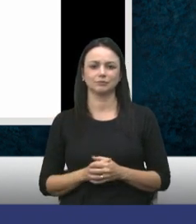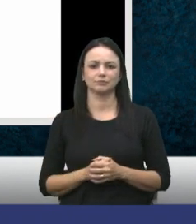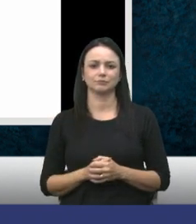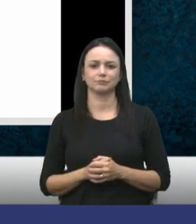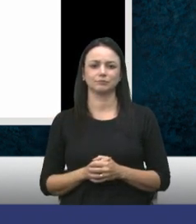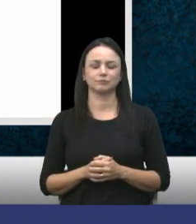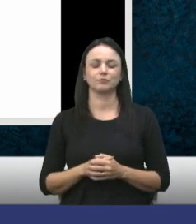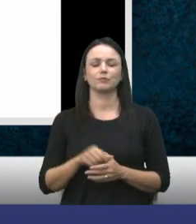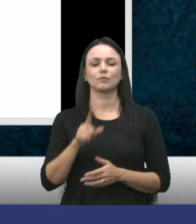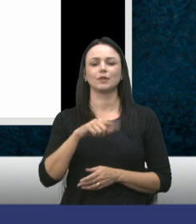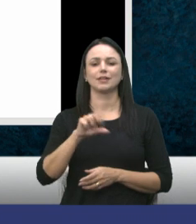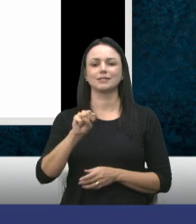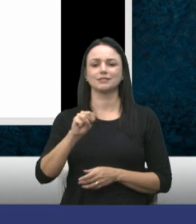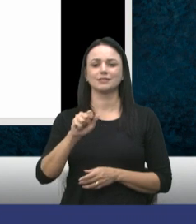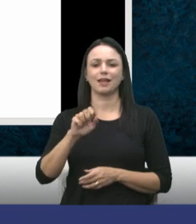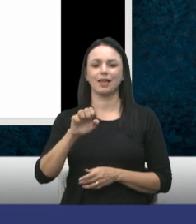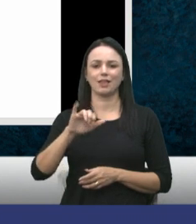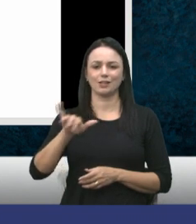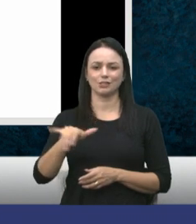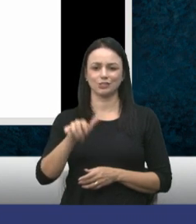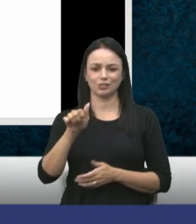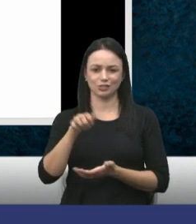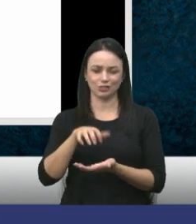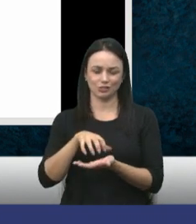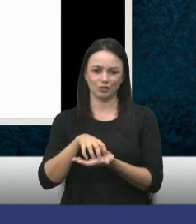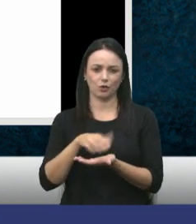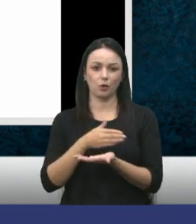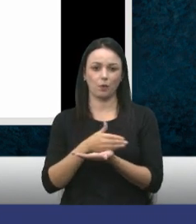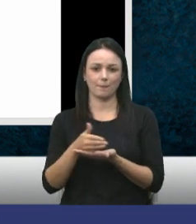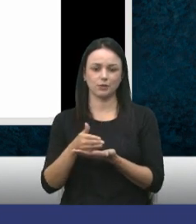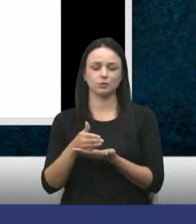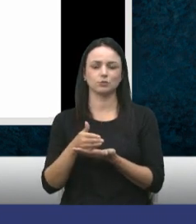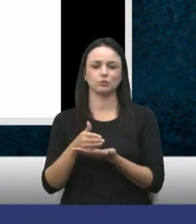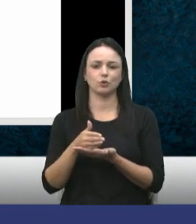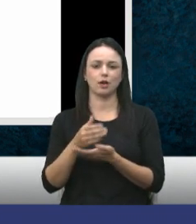ao SAENJA, iniciou-se o ano com R$